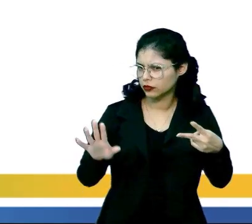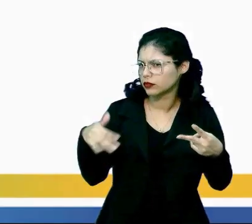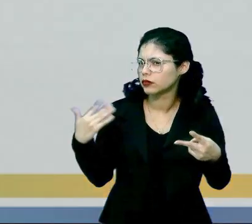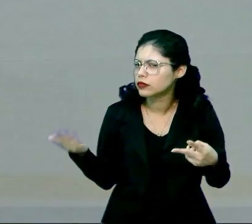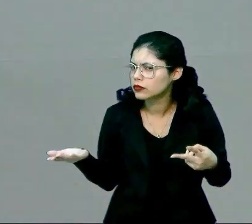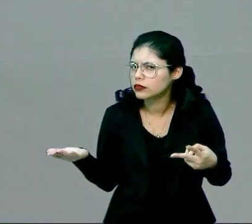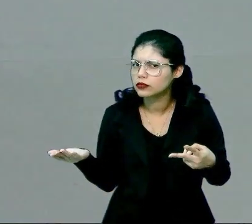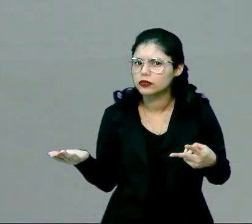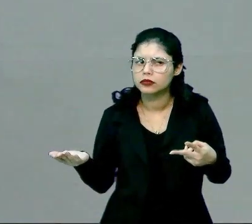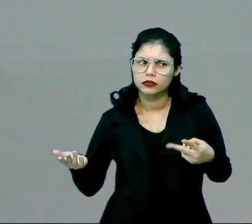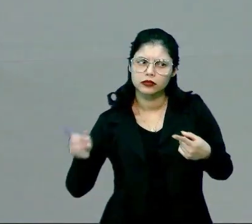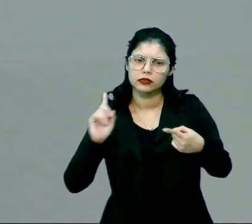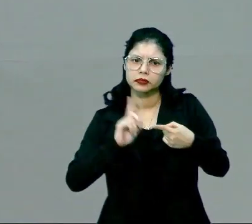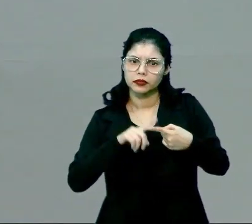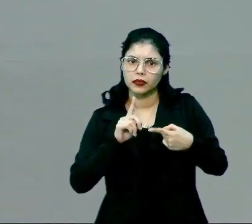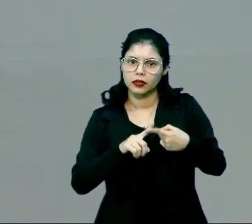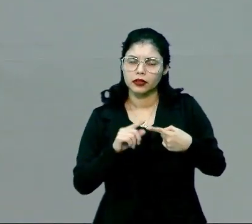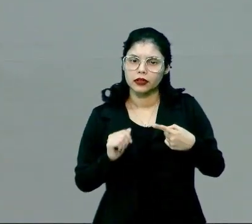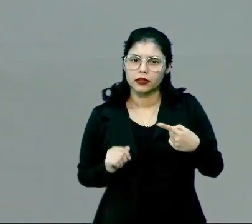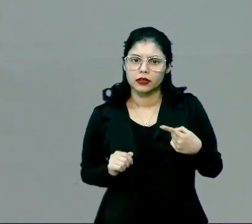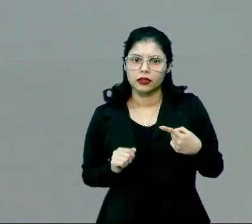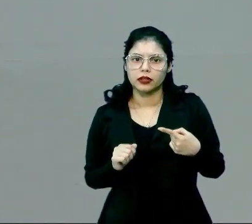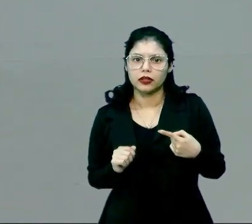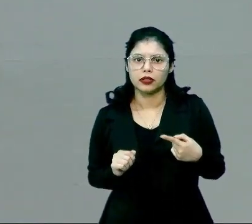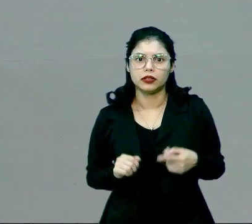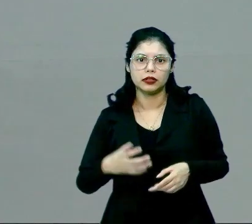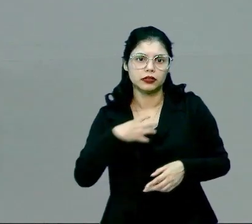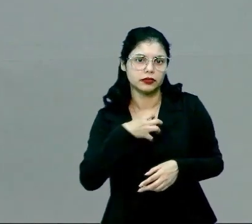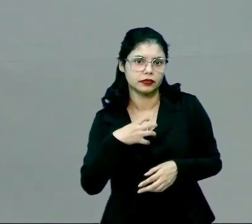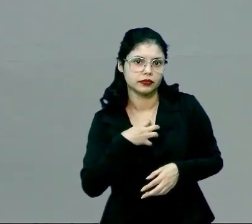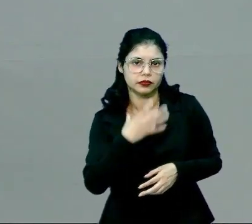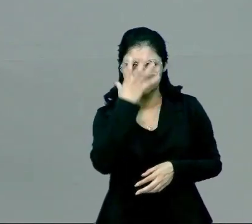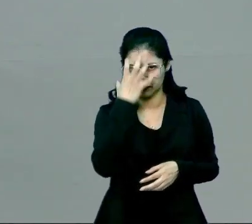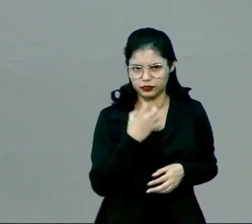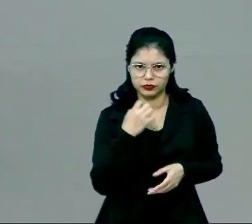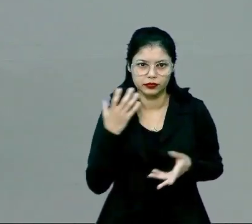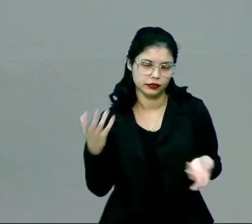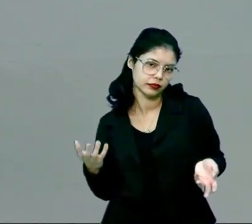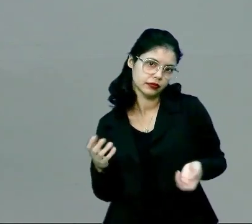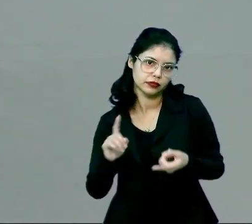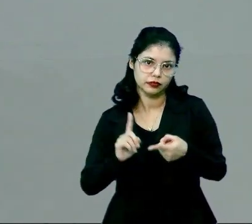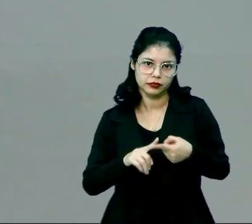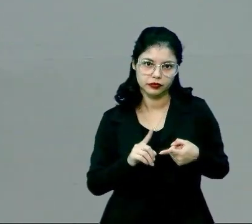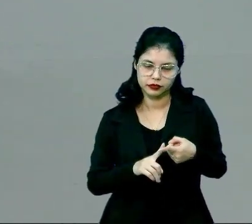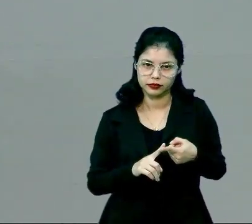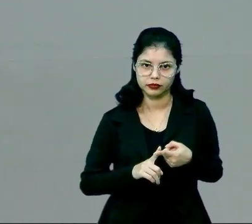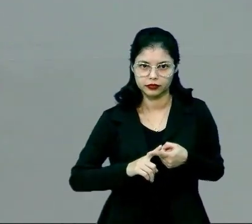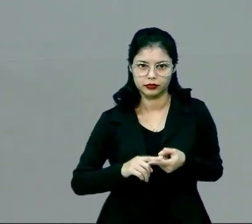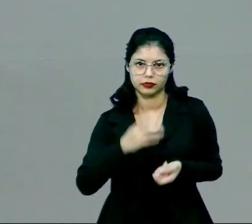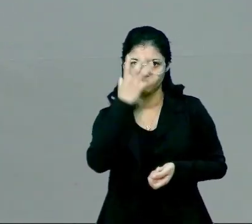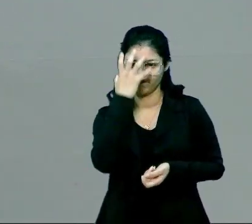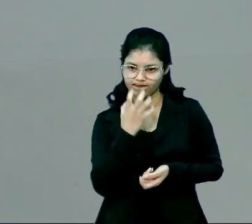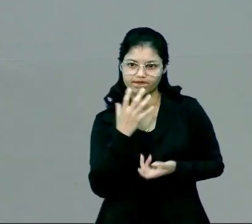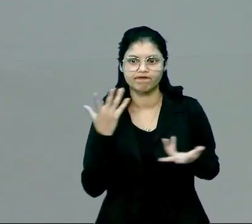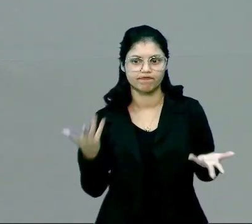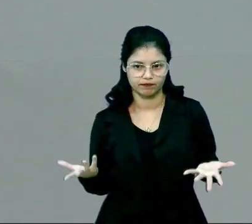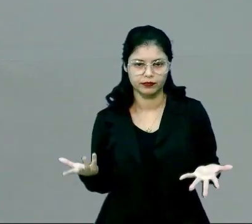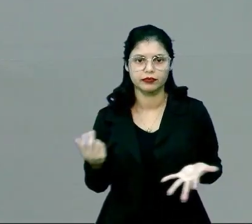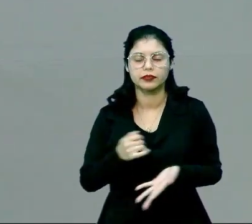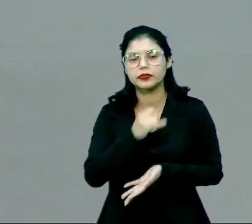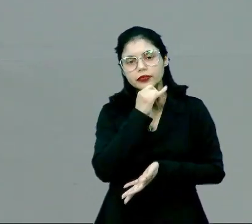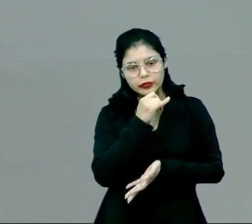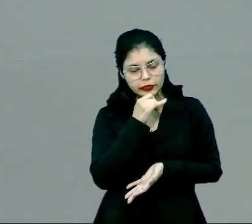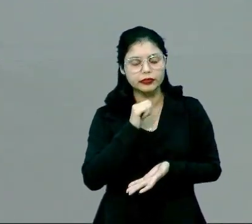diferença? O simpático, pessoal, ele é no momento de estresse, por incrível que pareça. Simpático, né? Mas é um momento de estresse.